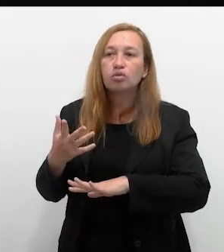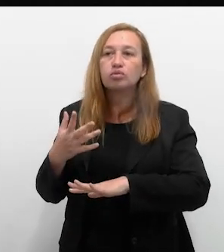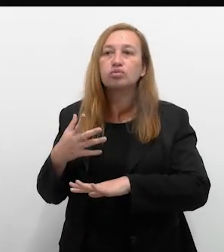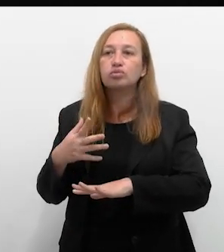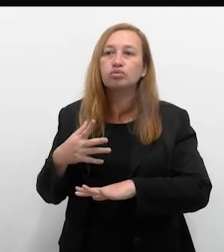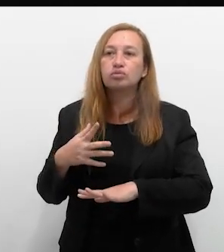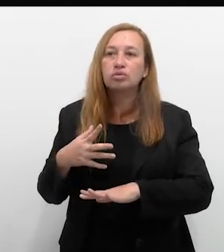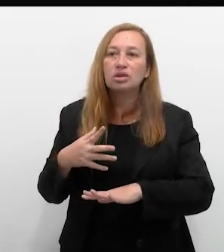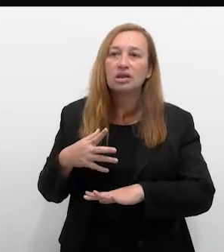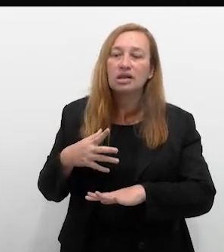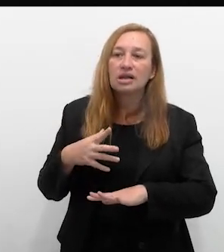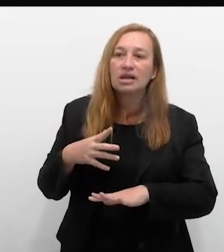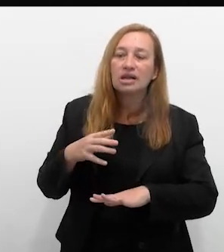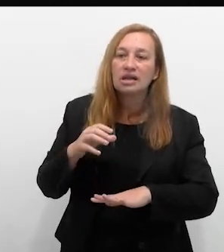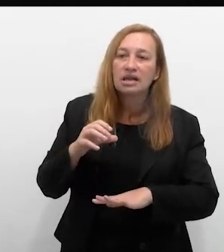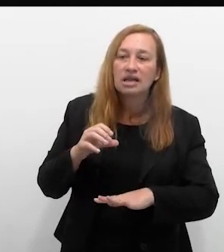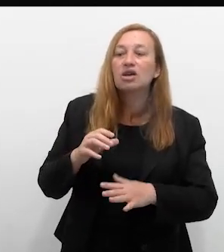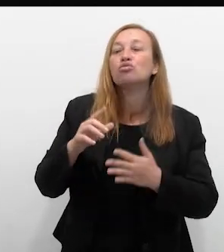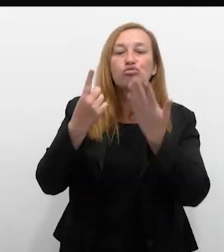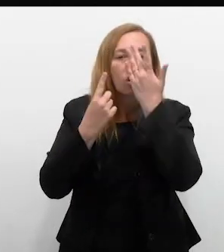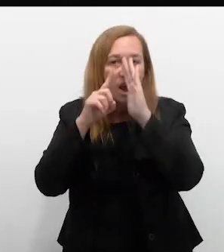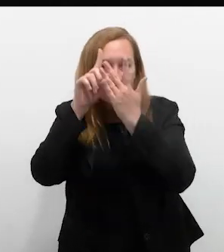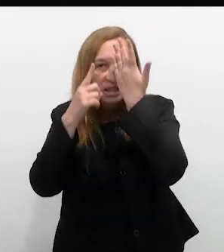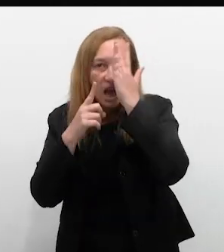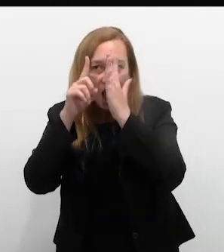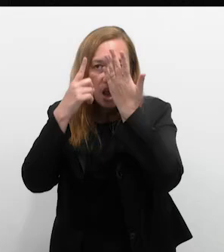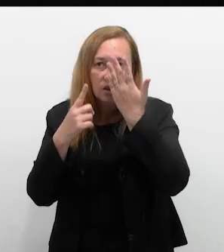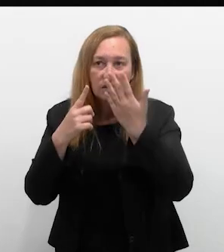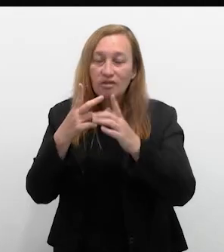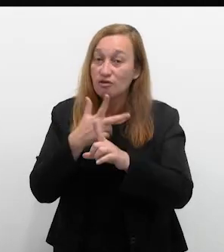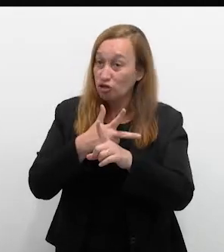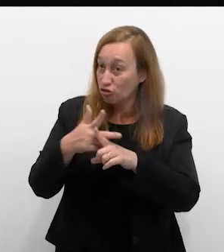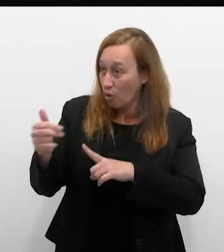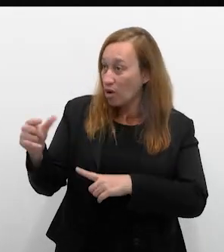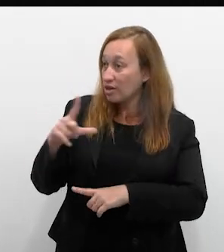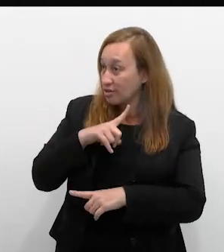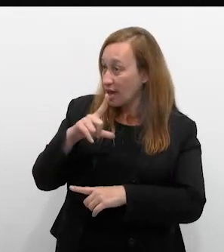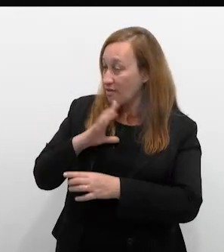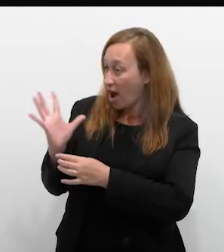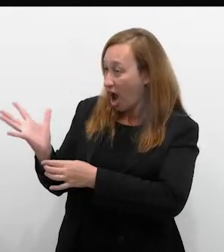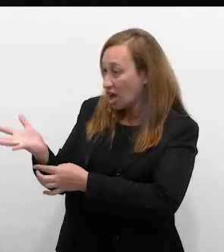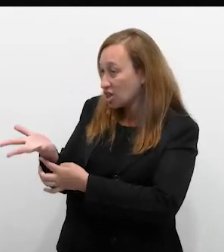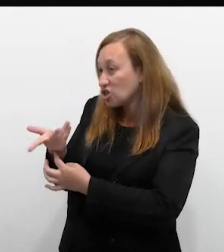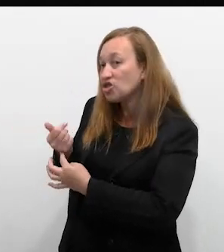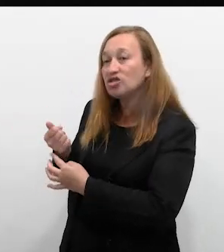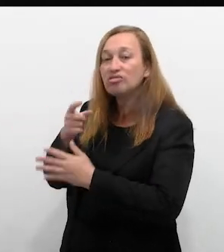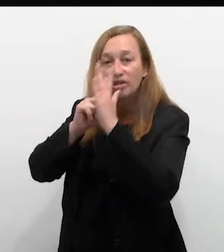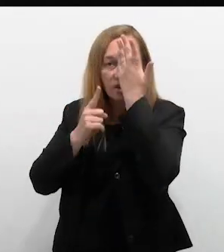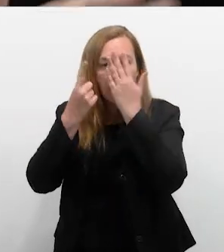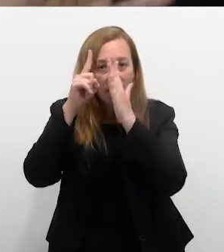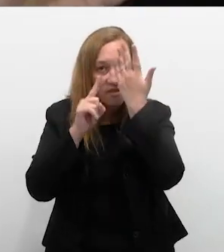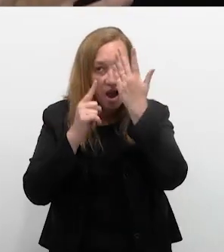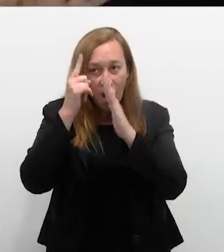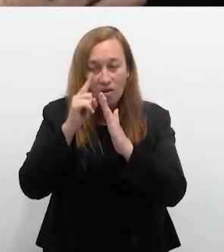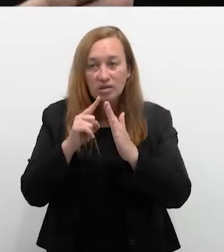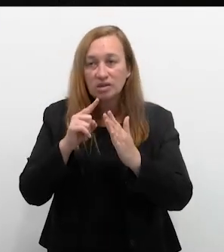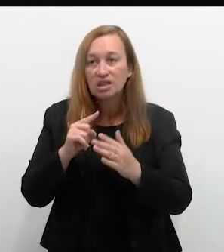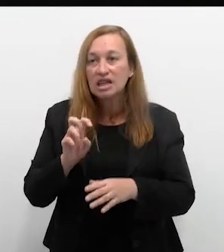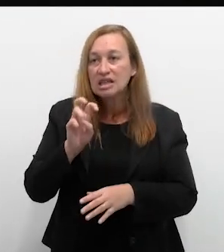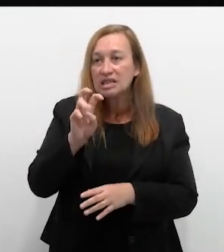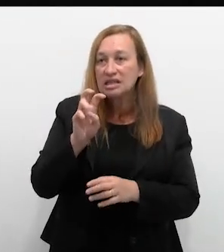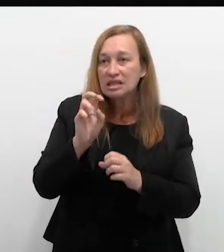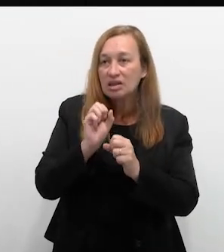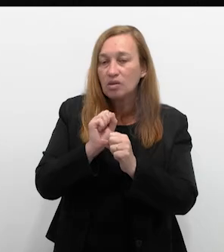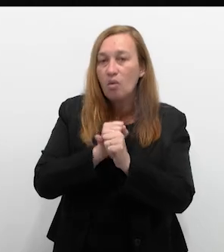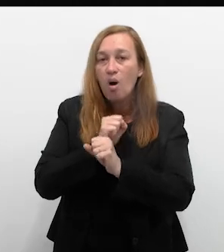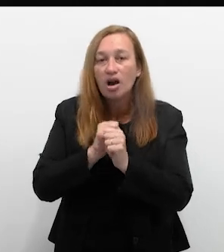da ilustração, da composição cênica, do carnaval, a maior campeã, a artista mais longeva do carnaval,